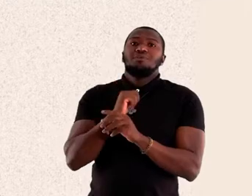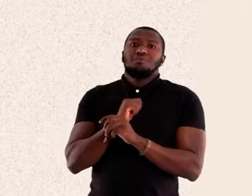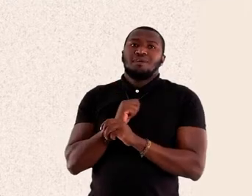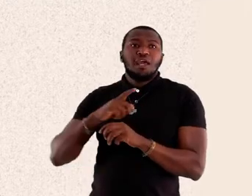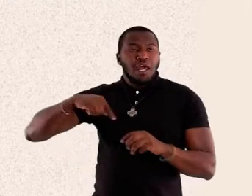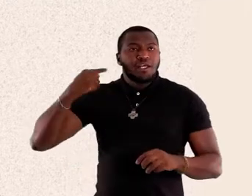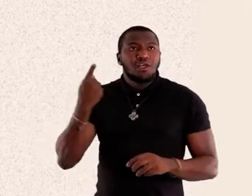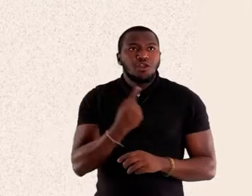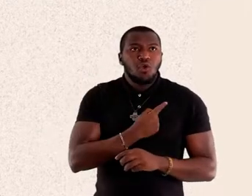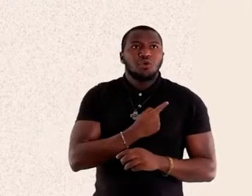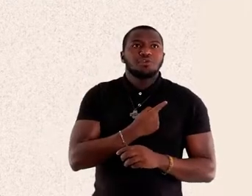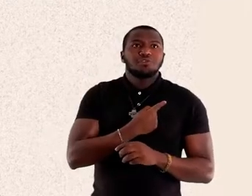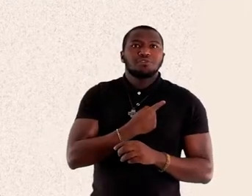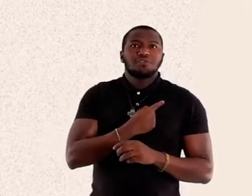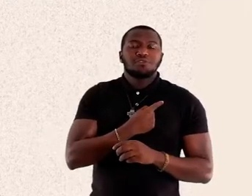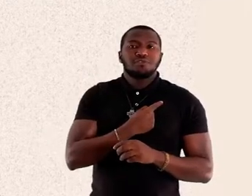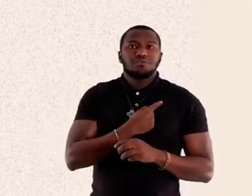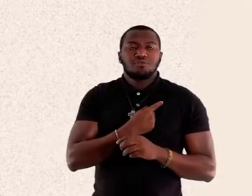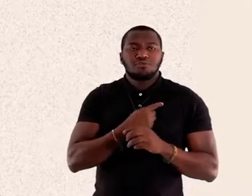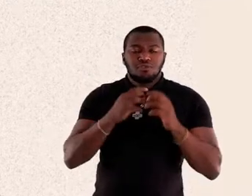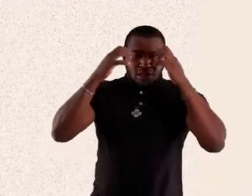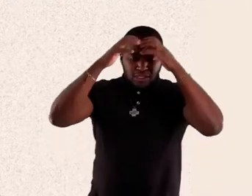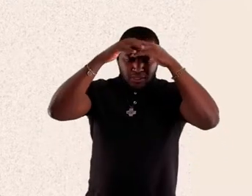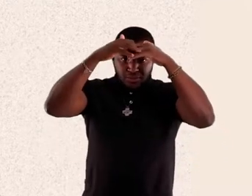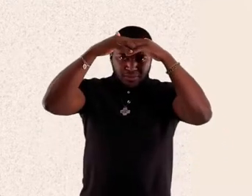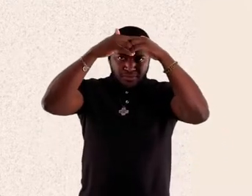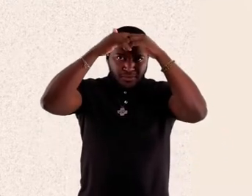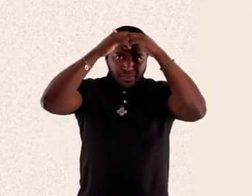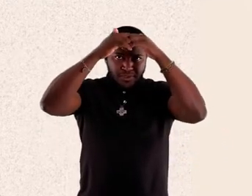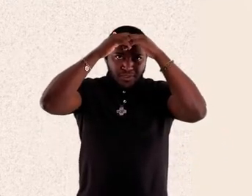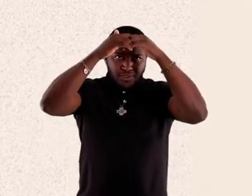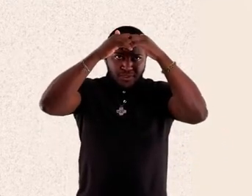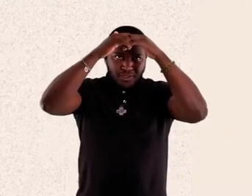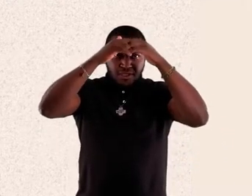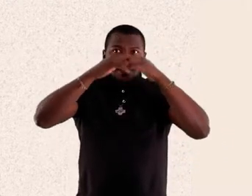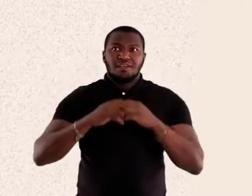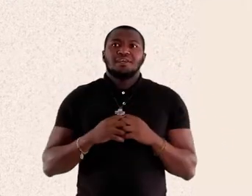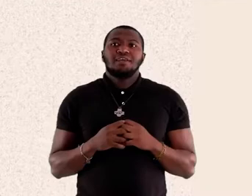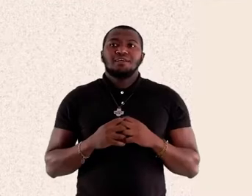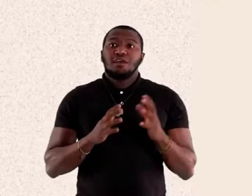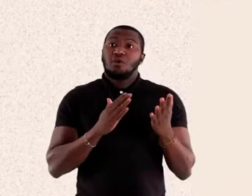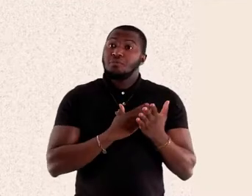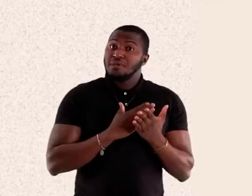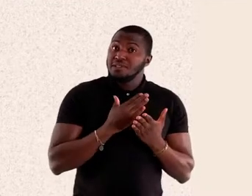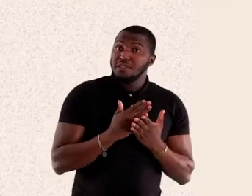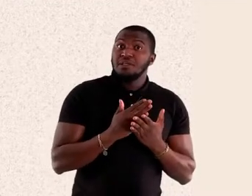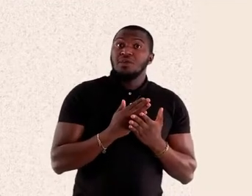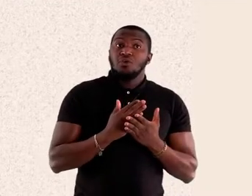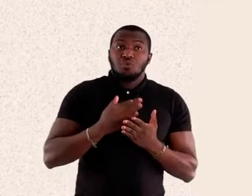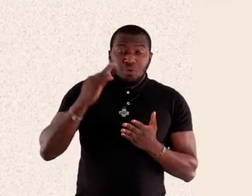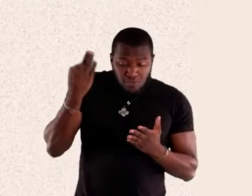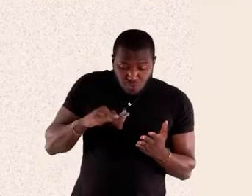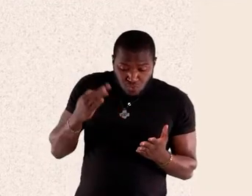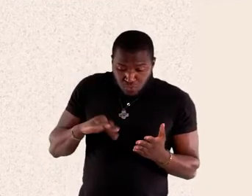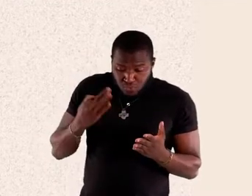nosso o mesmo sistema cerebral que é ativado para a dor física